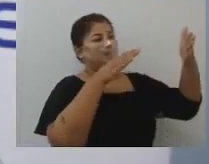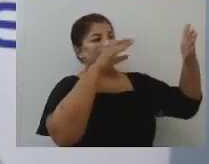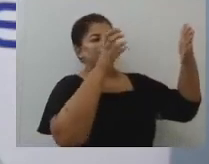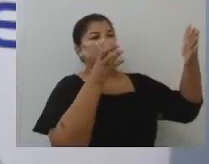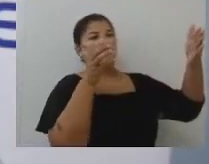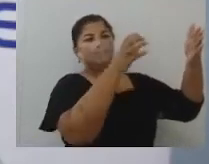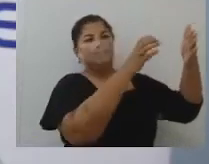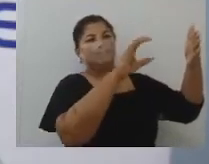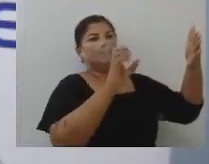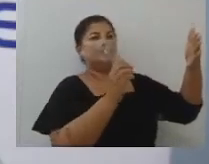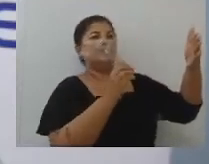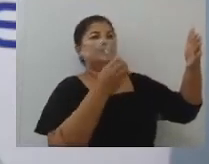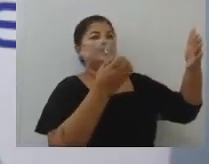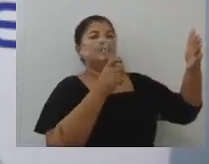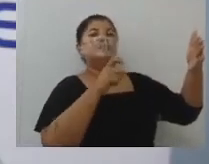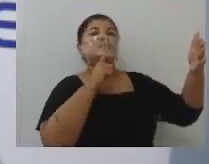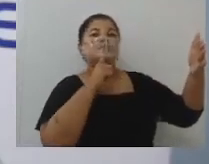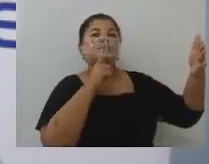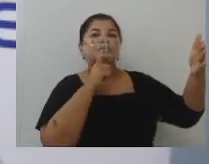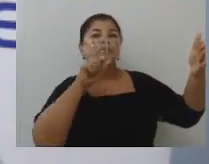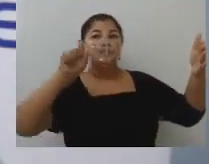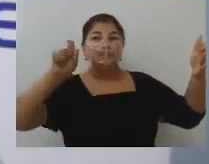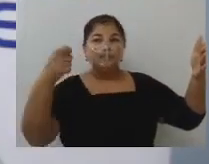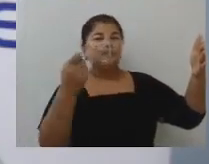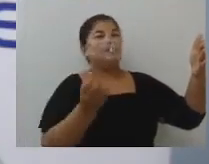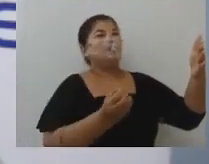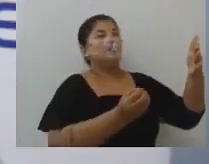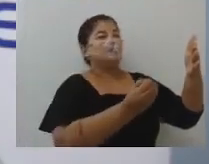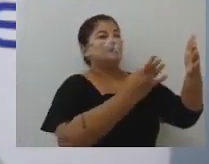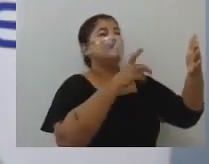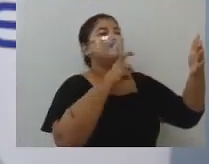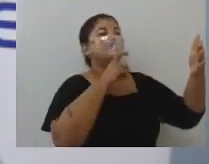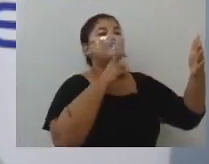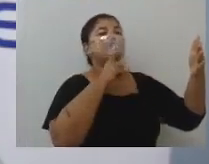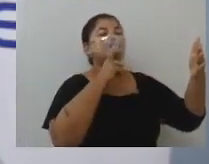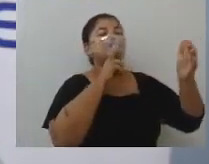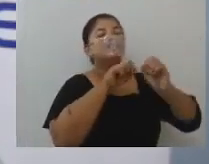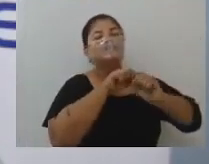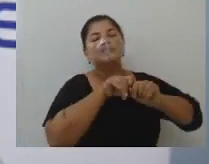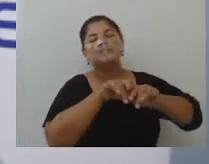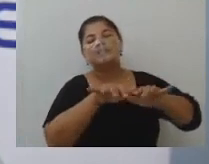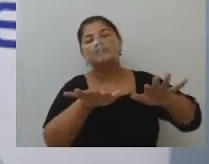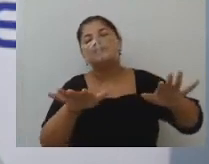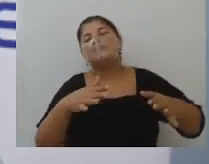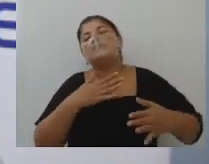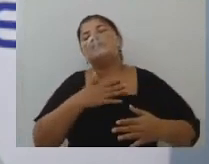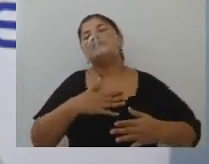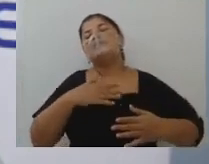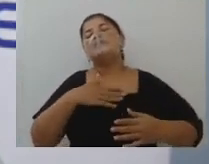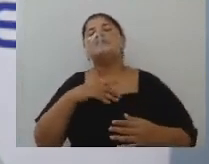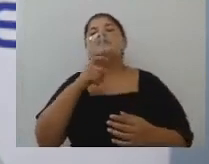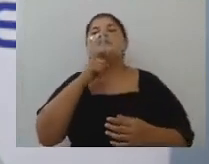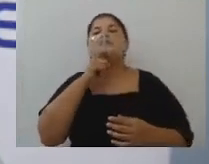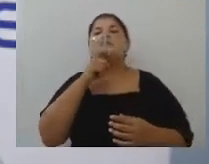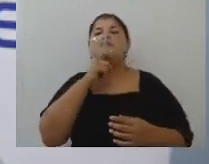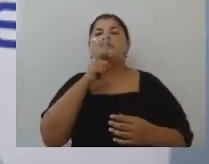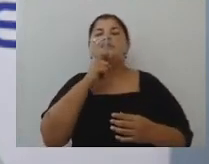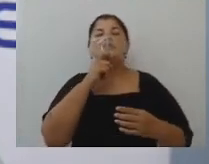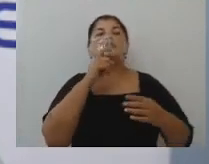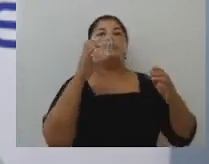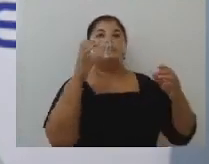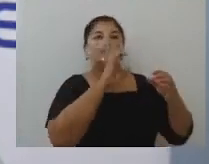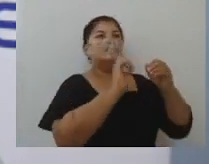aquilo e joga, transforma em frio e joga para a gente. Aí esse ar desce até a gente. E aí gera essas correntes de